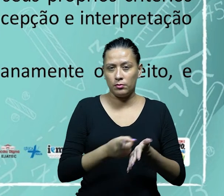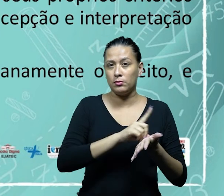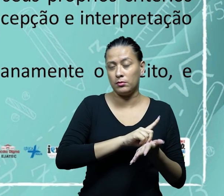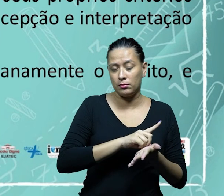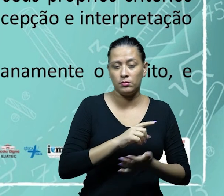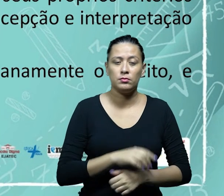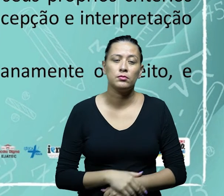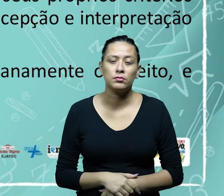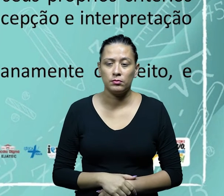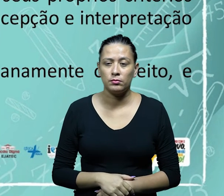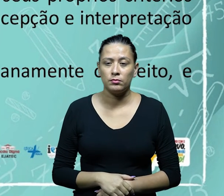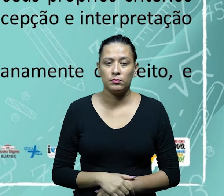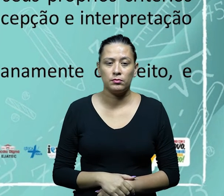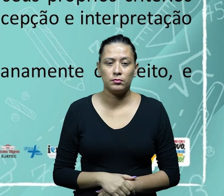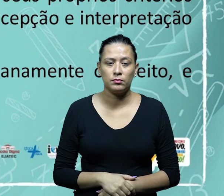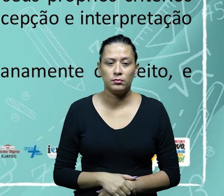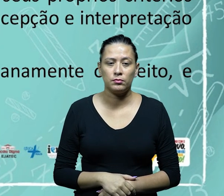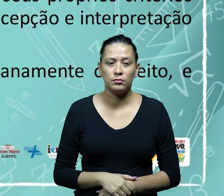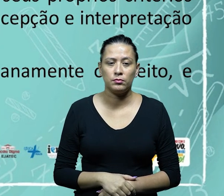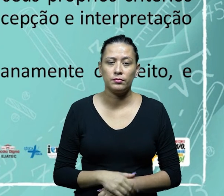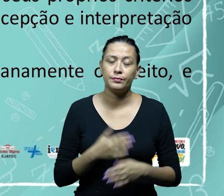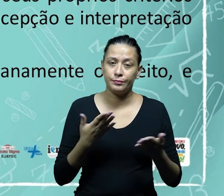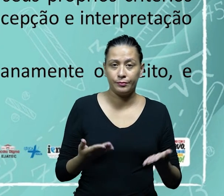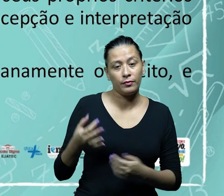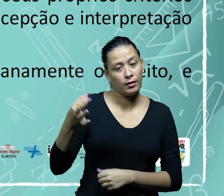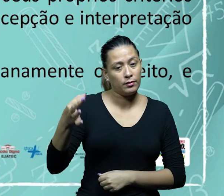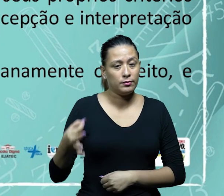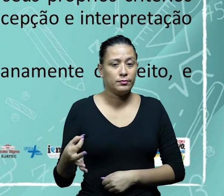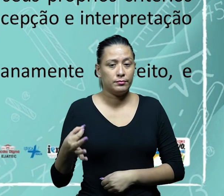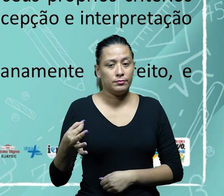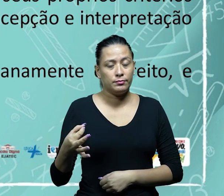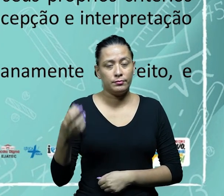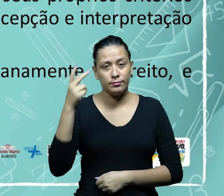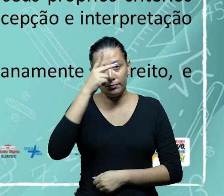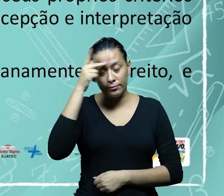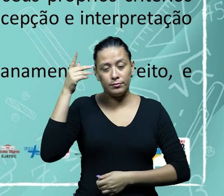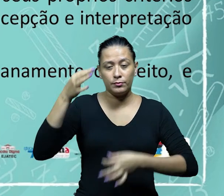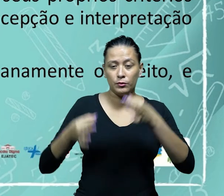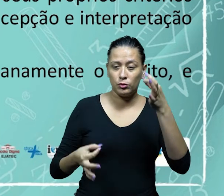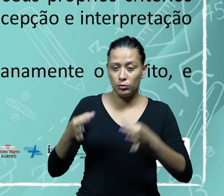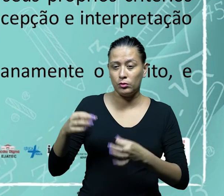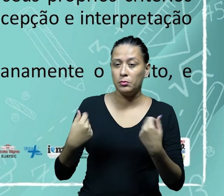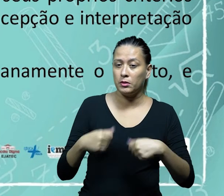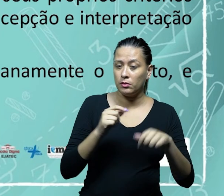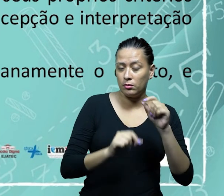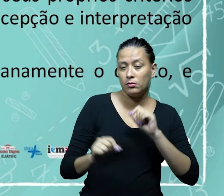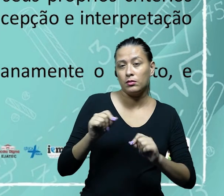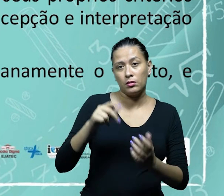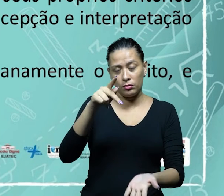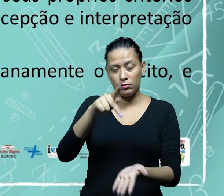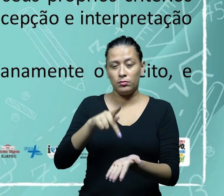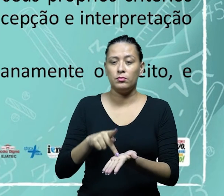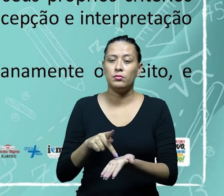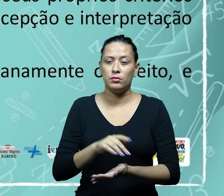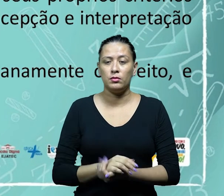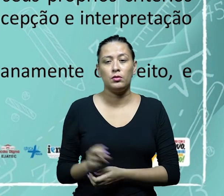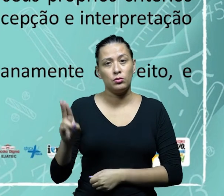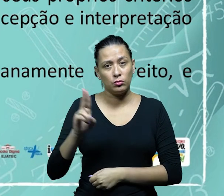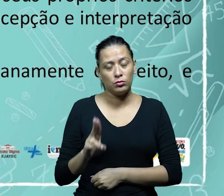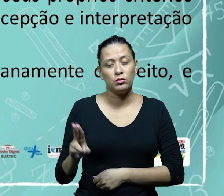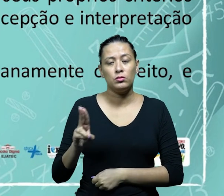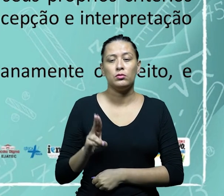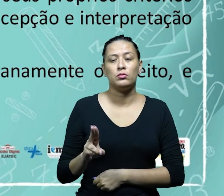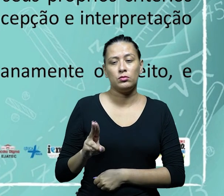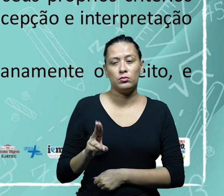de concepção e interpretação pré-estabelecidas bom É certo que o jogador ele